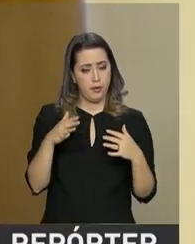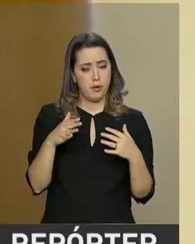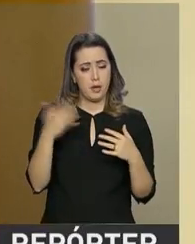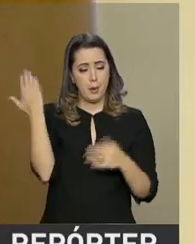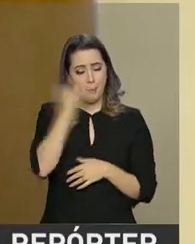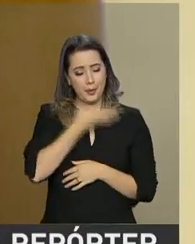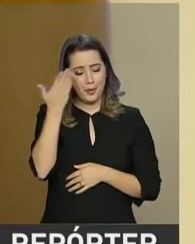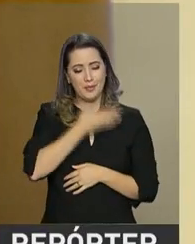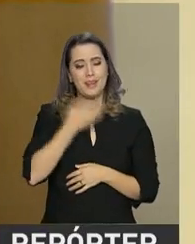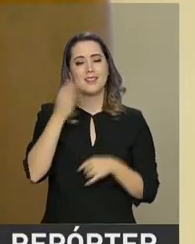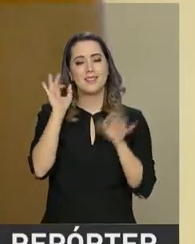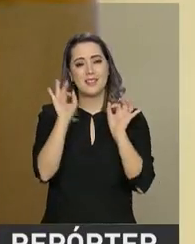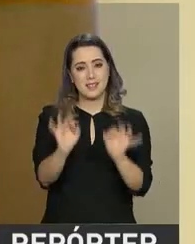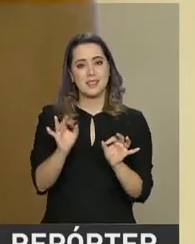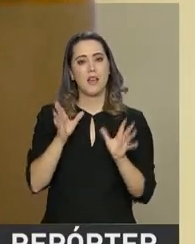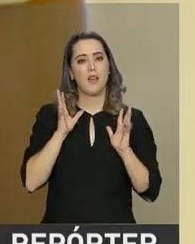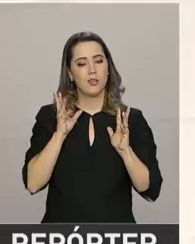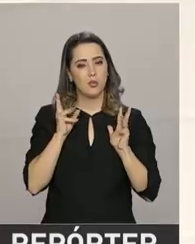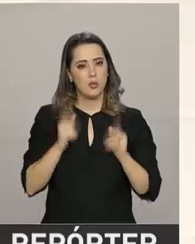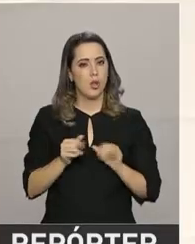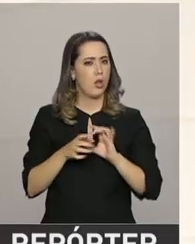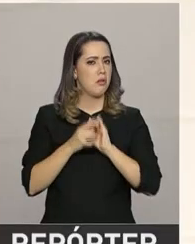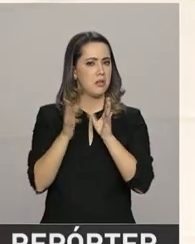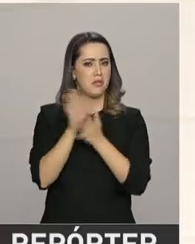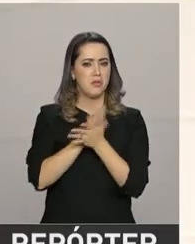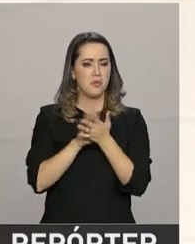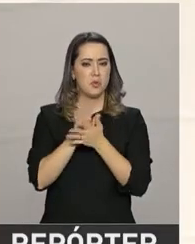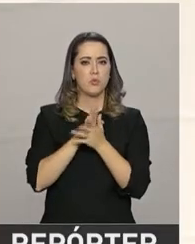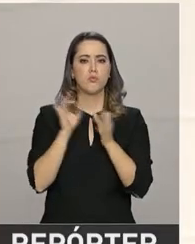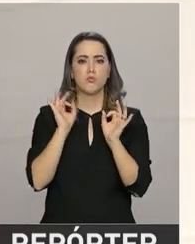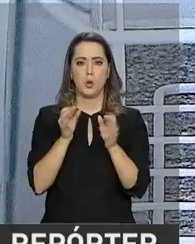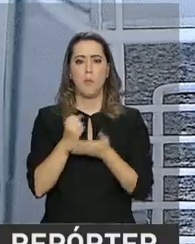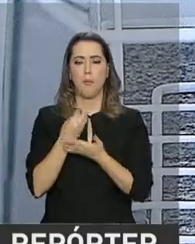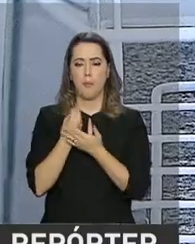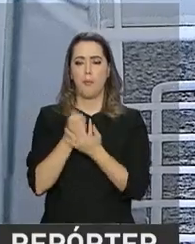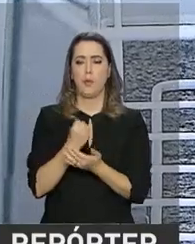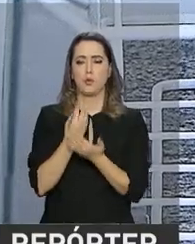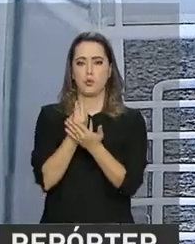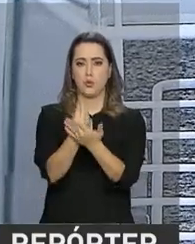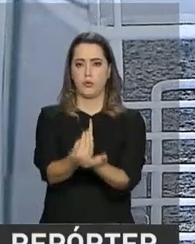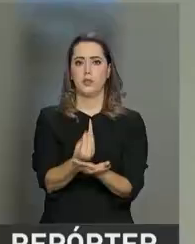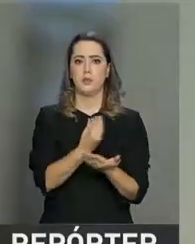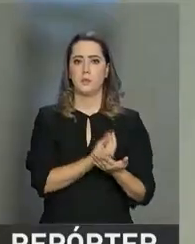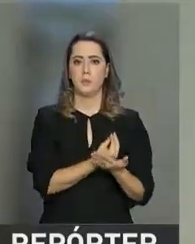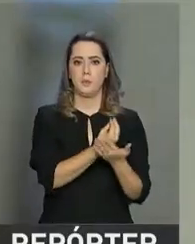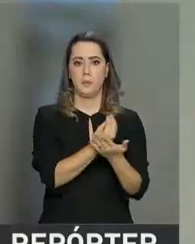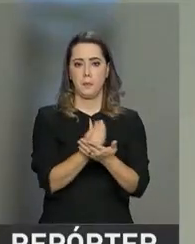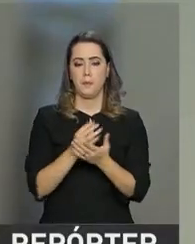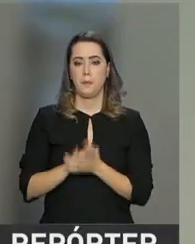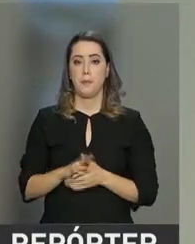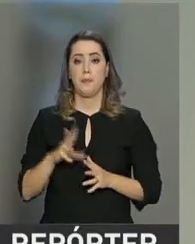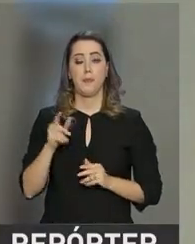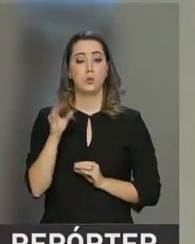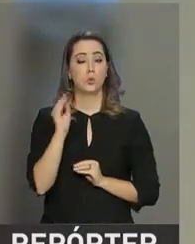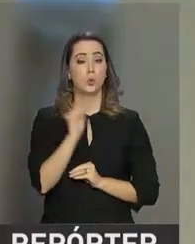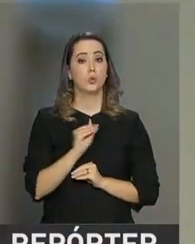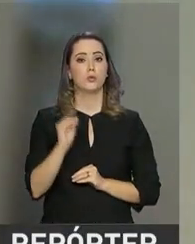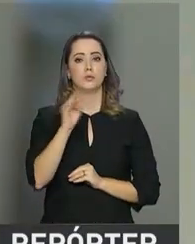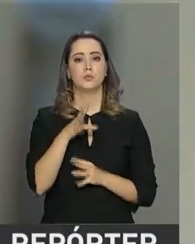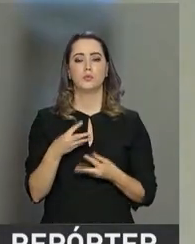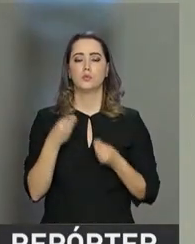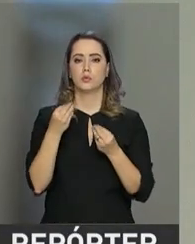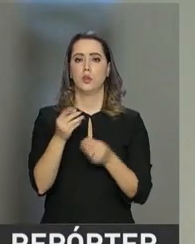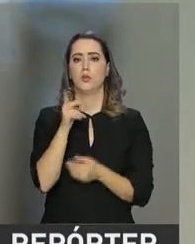assim podermos finalmente tê-lo como estoque para distribuição posterior. Todo esse cuidado garante